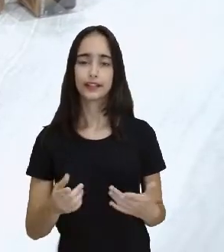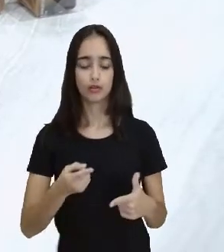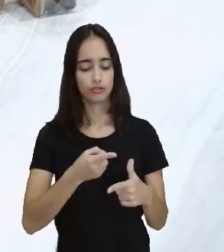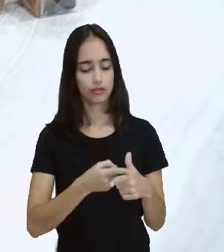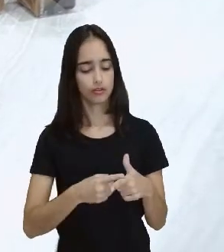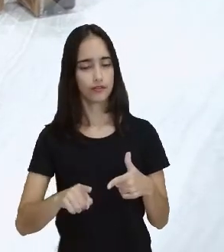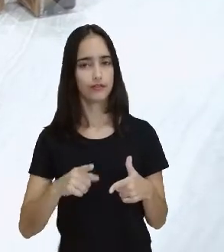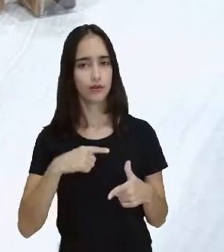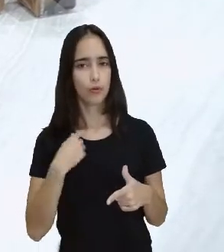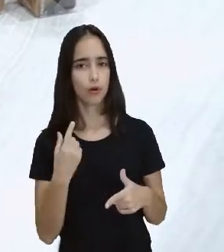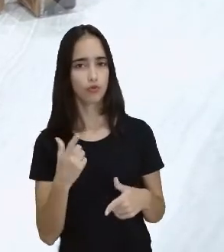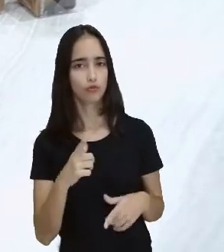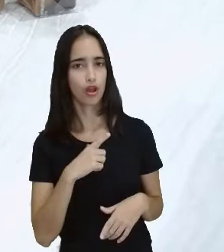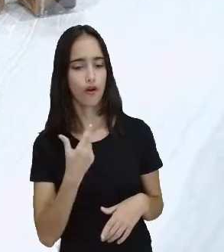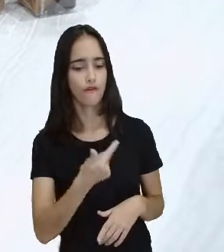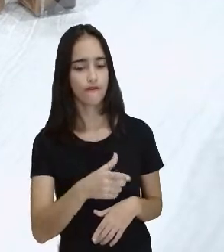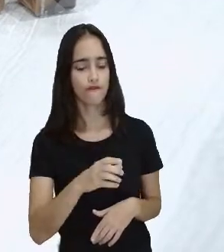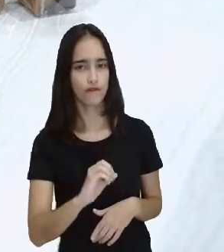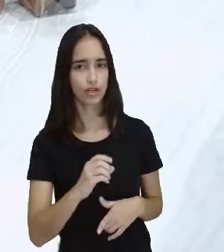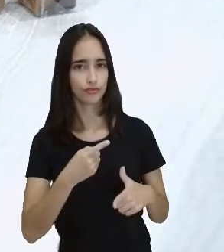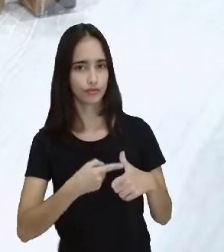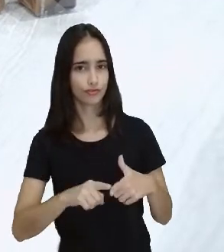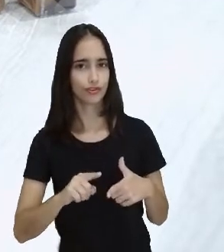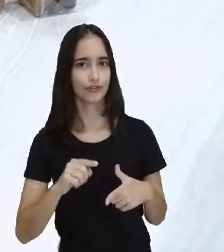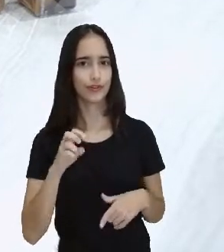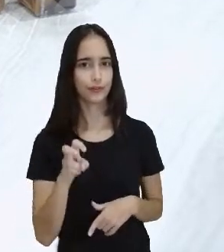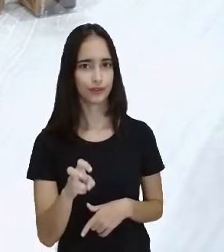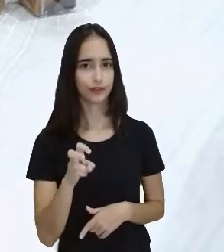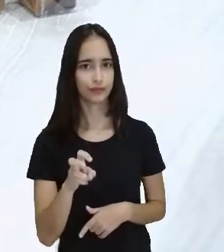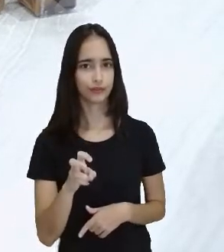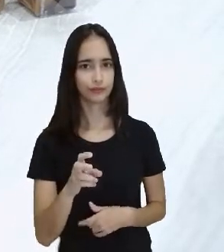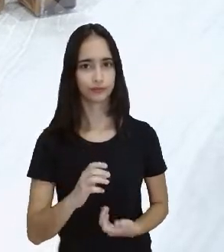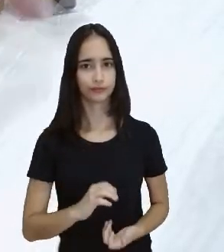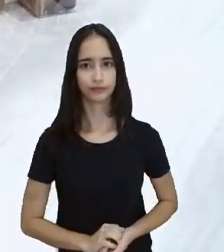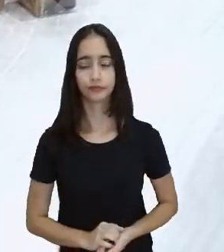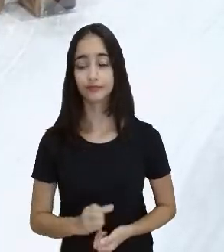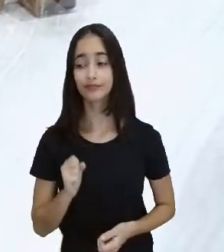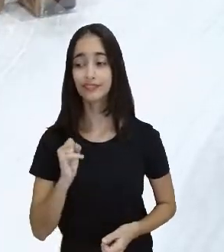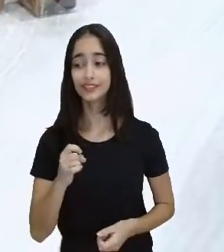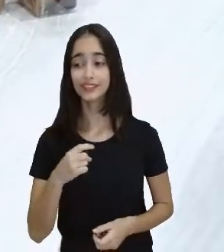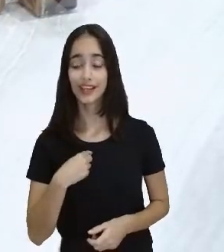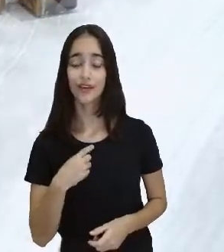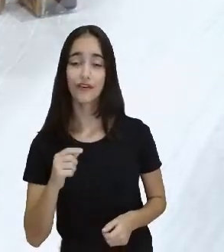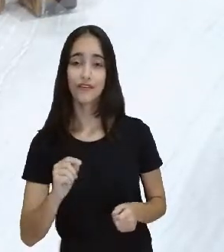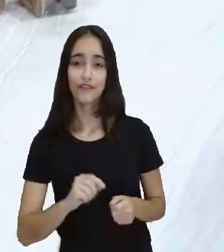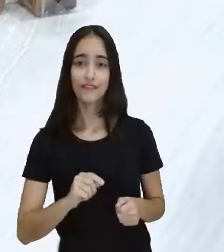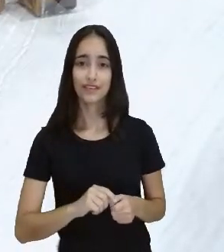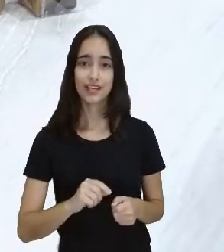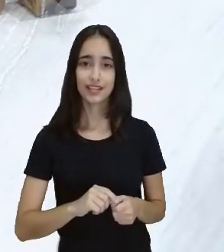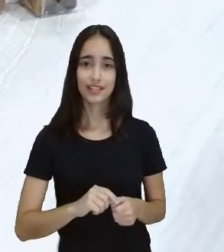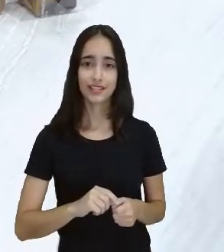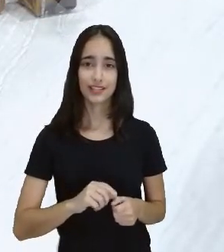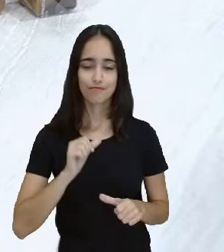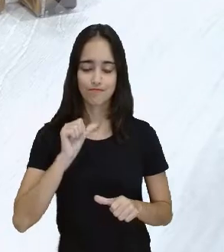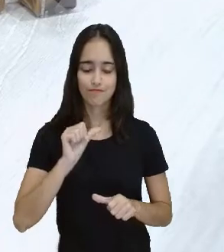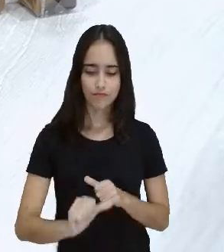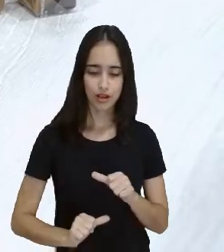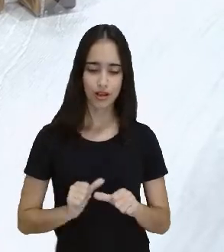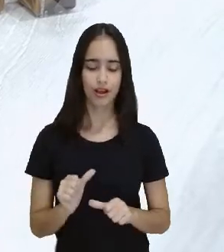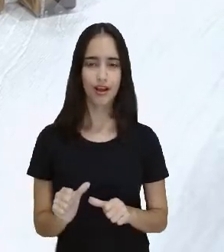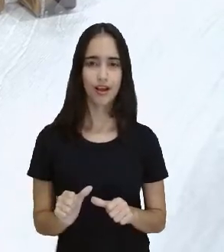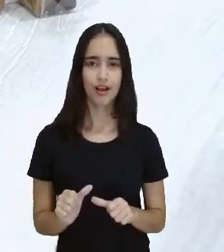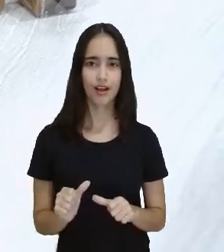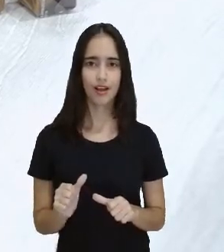por 5. Se eu fizer o contrário, né, pegar aqui, ó, 4, que for a quantidade de grupos, e multiplicar